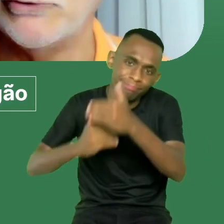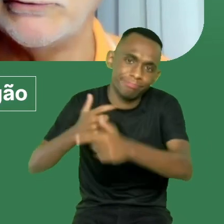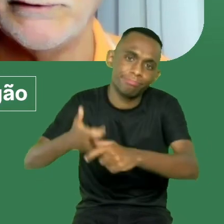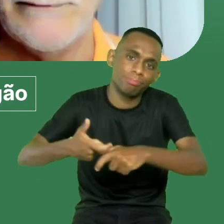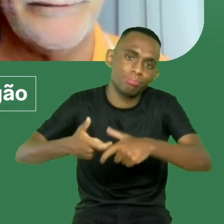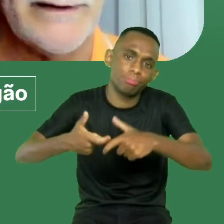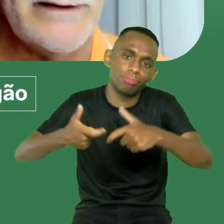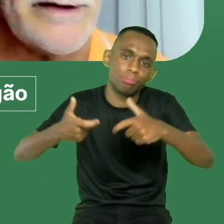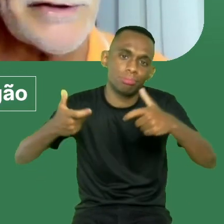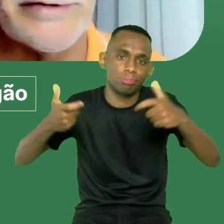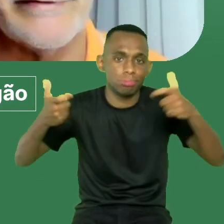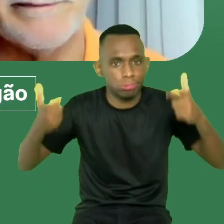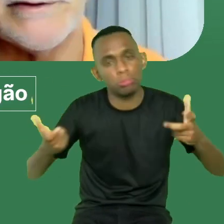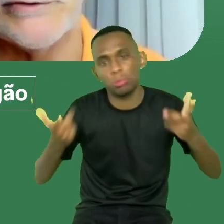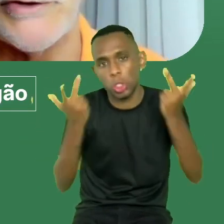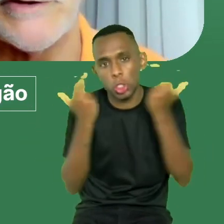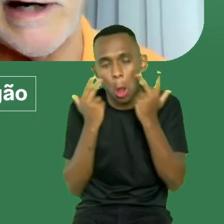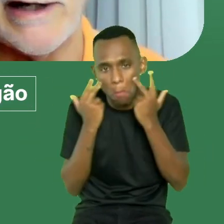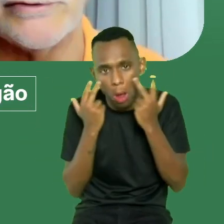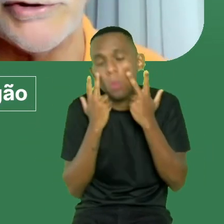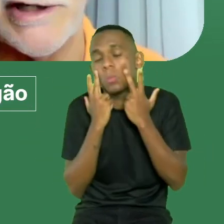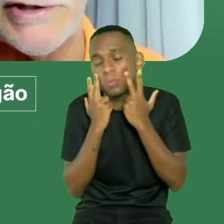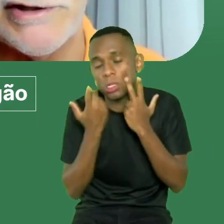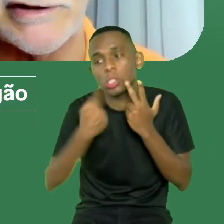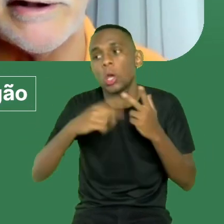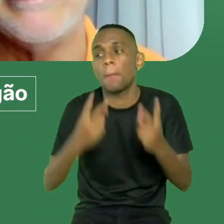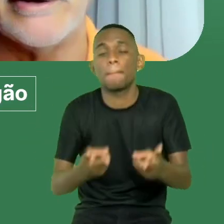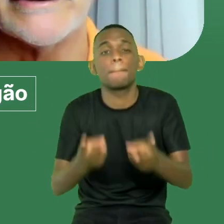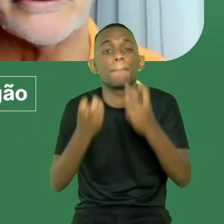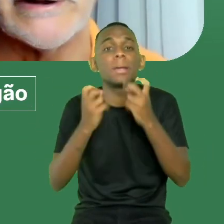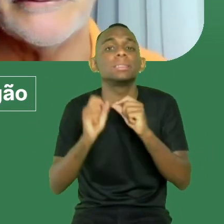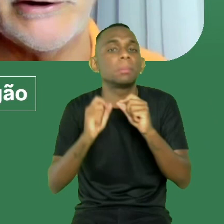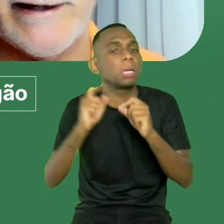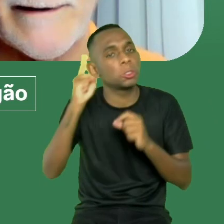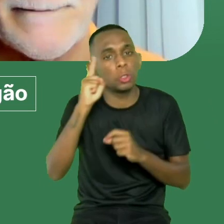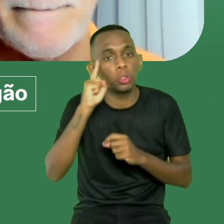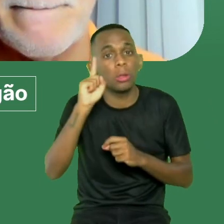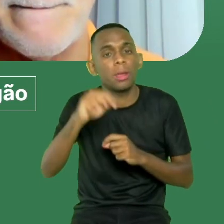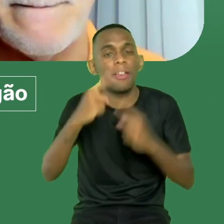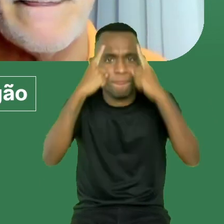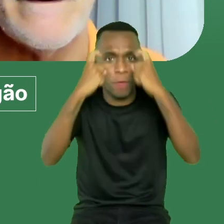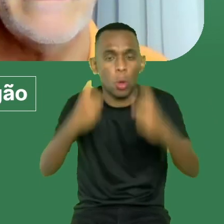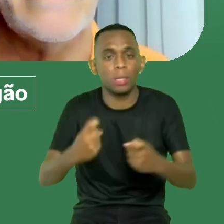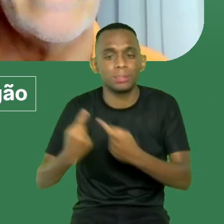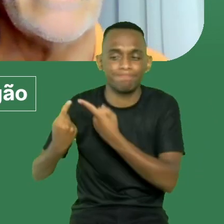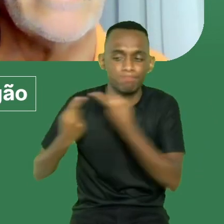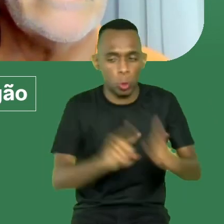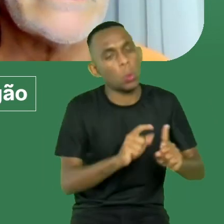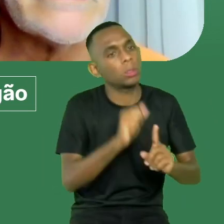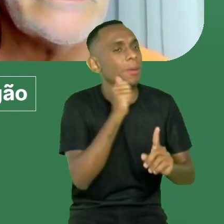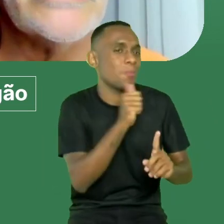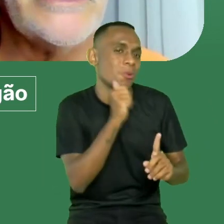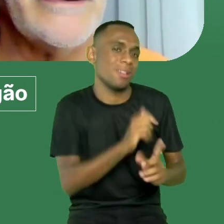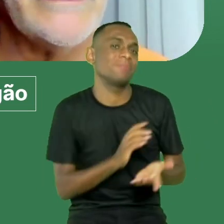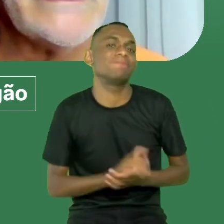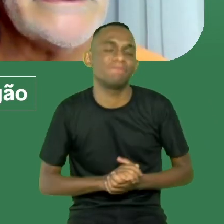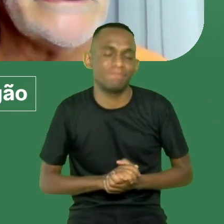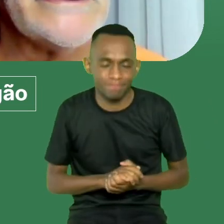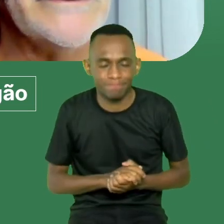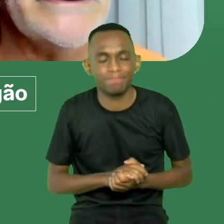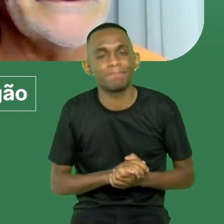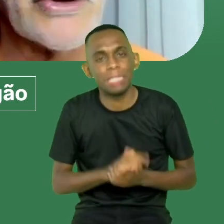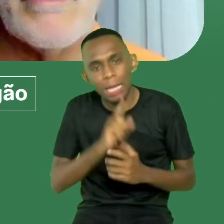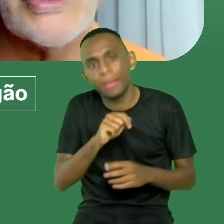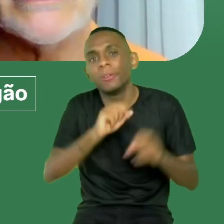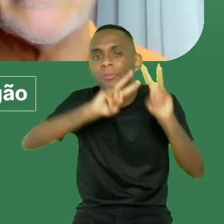mais comum a gente vê pelo noticiário do dia a dia, que é a violência contra a mulher, né? Esse é um tema